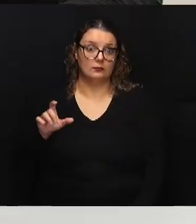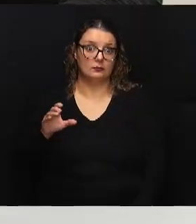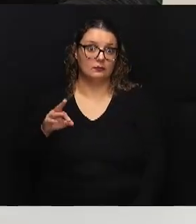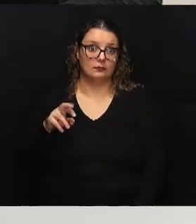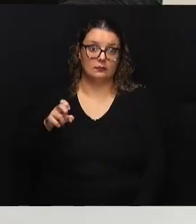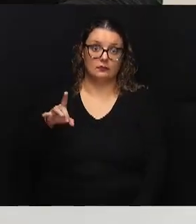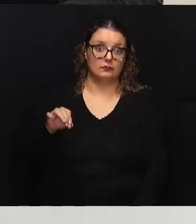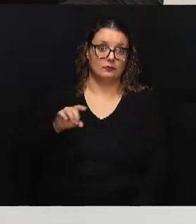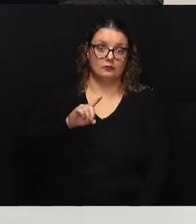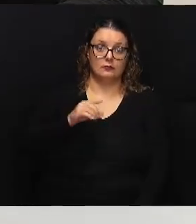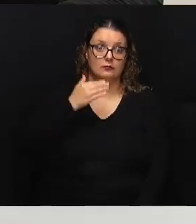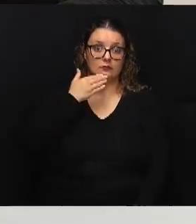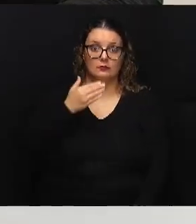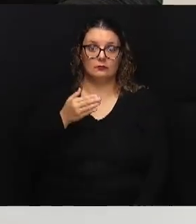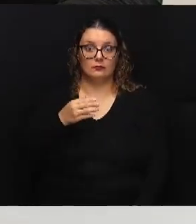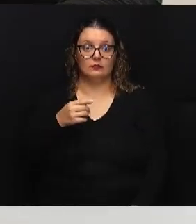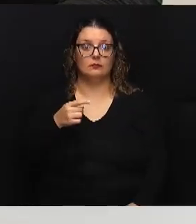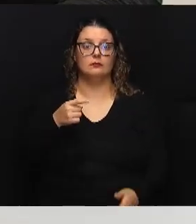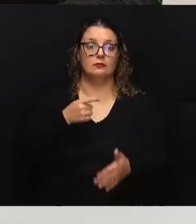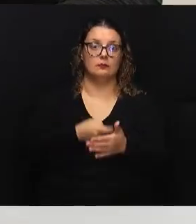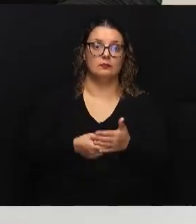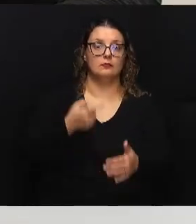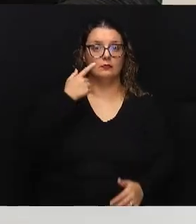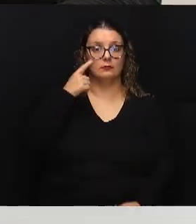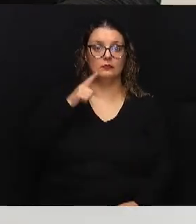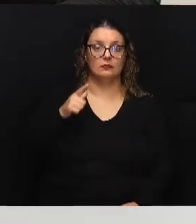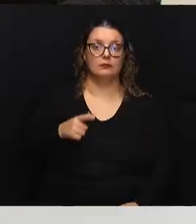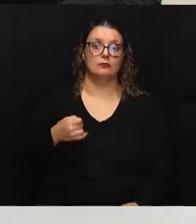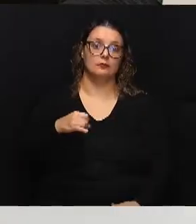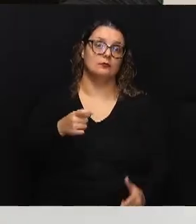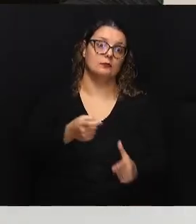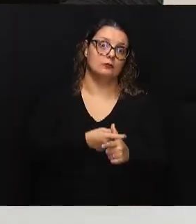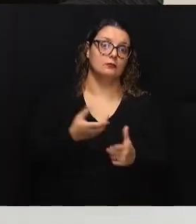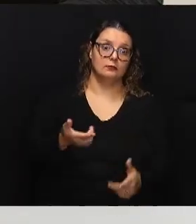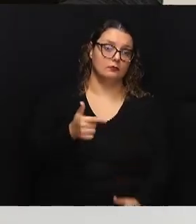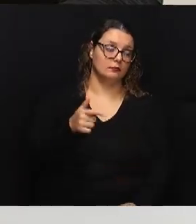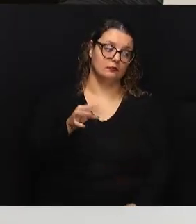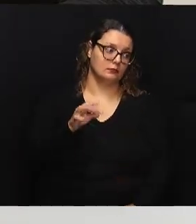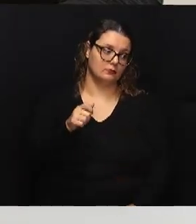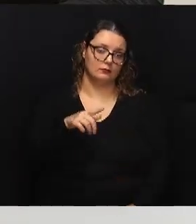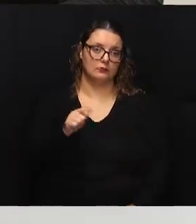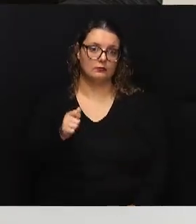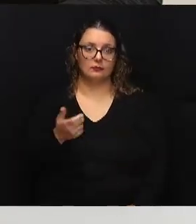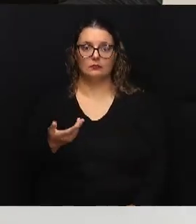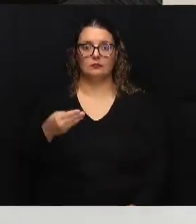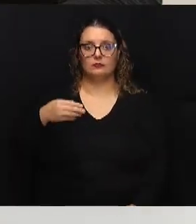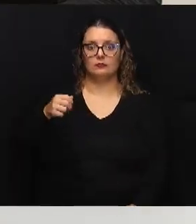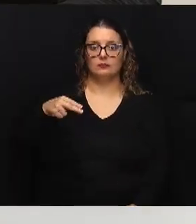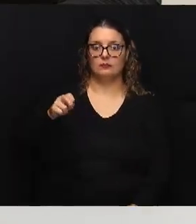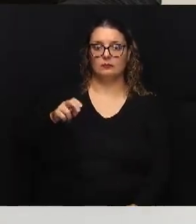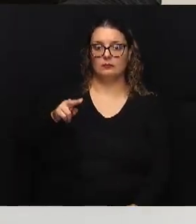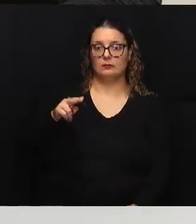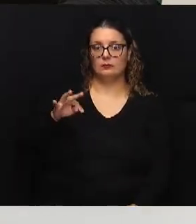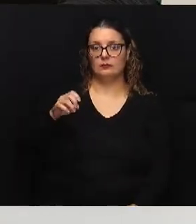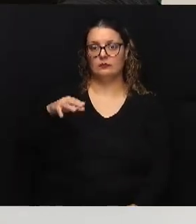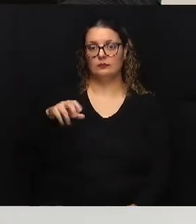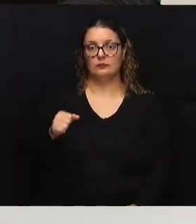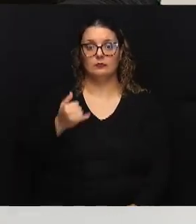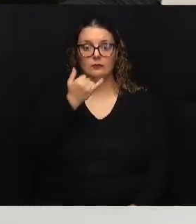cobram taxas, óbvio, vai te cobrar se você ficar devendo para ele, mas não cobra taxas de manutenção, etc.